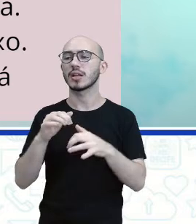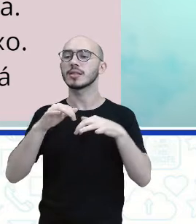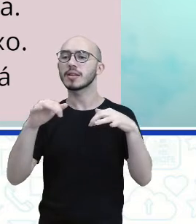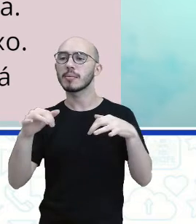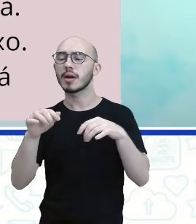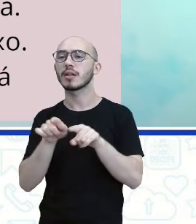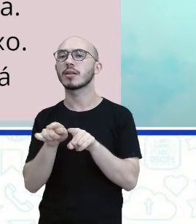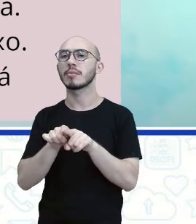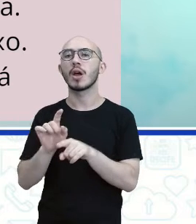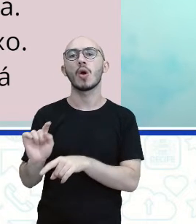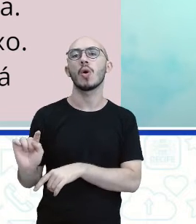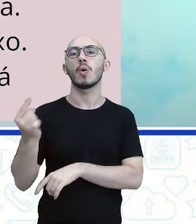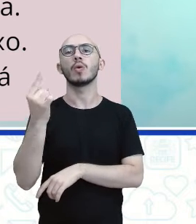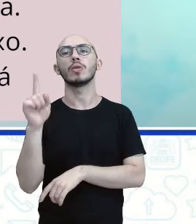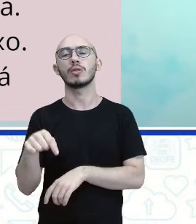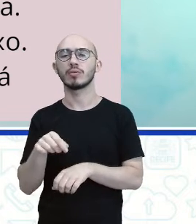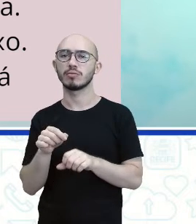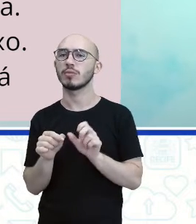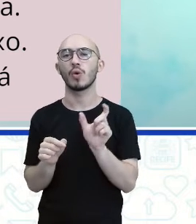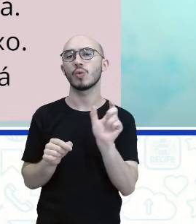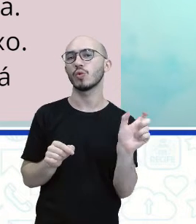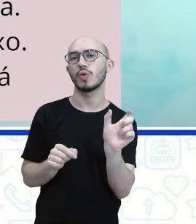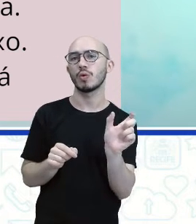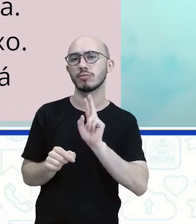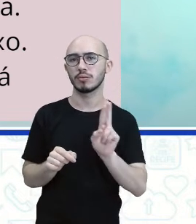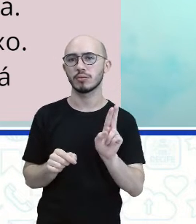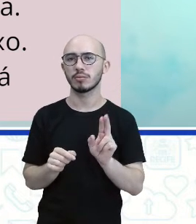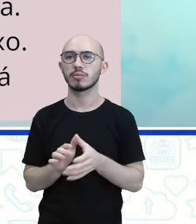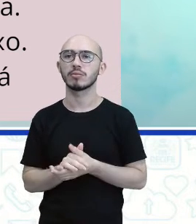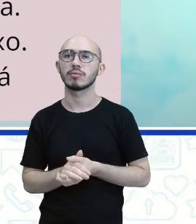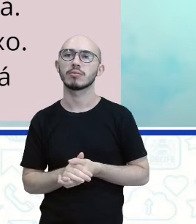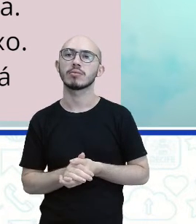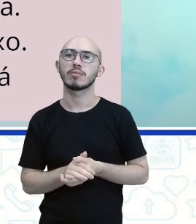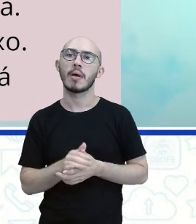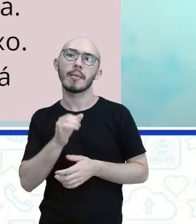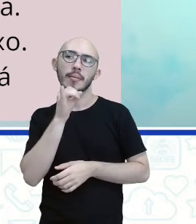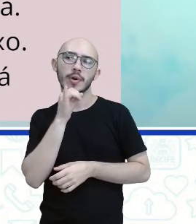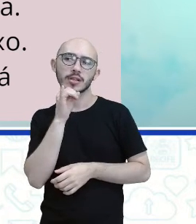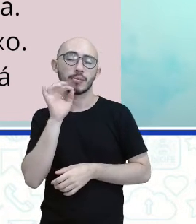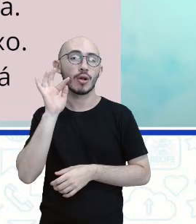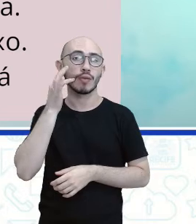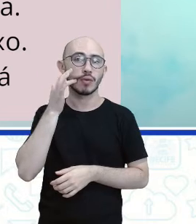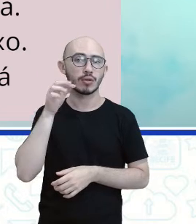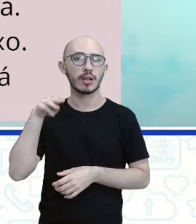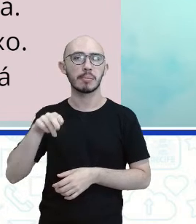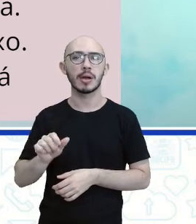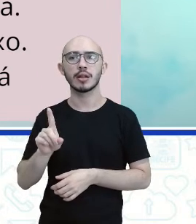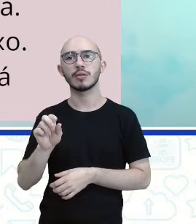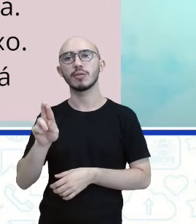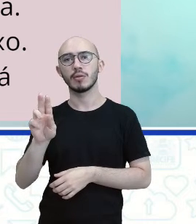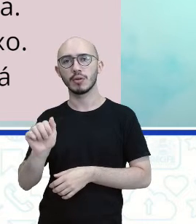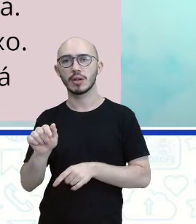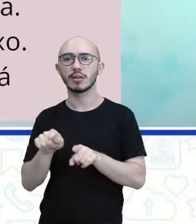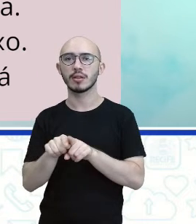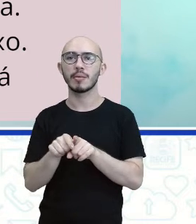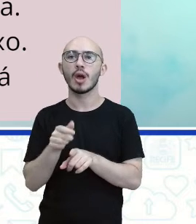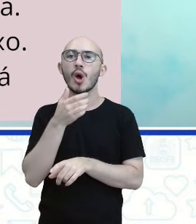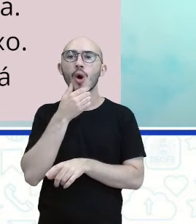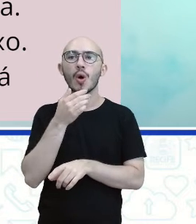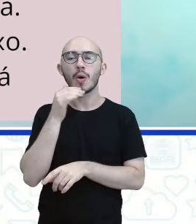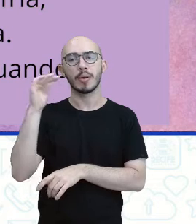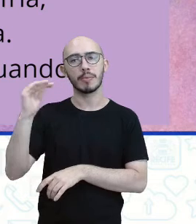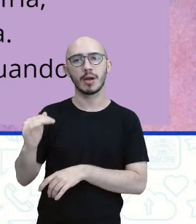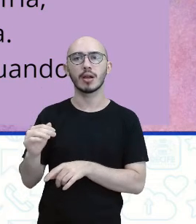Ou seja, torna único o substantivo. Fruta madura, homem baixo e céu alaranjado, porque são características que não são